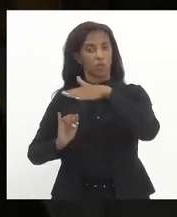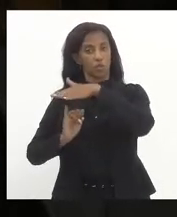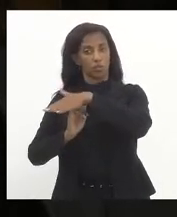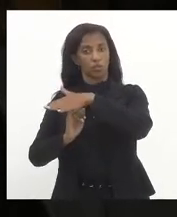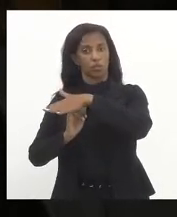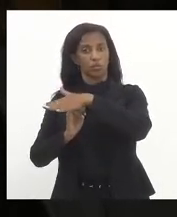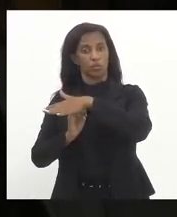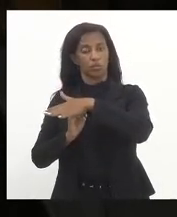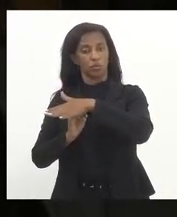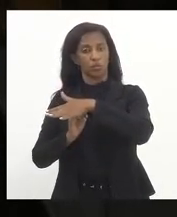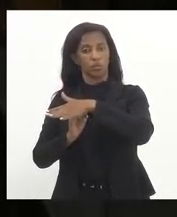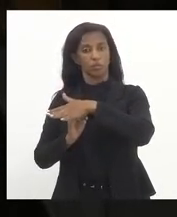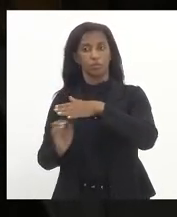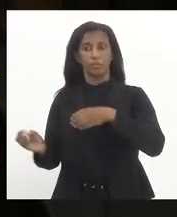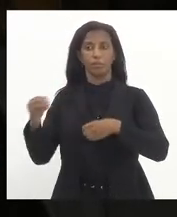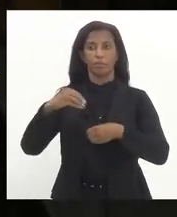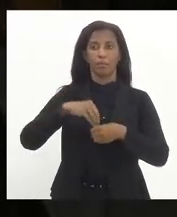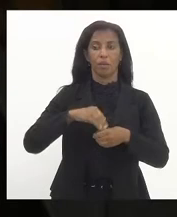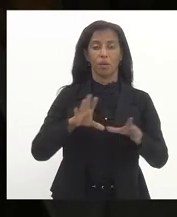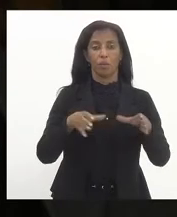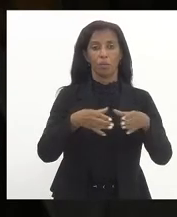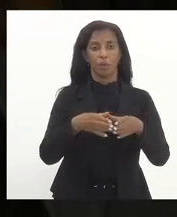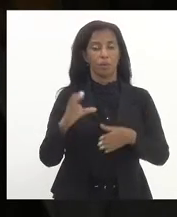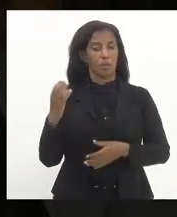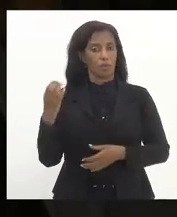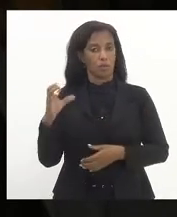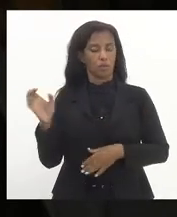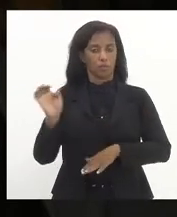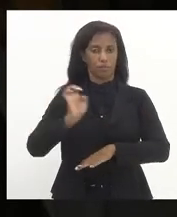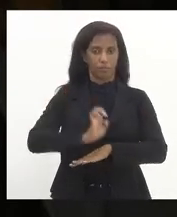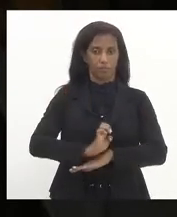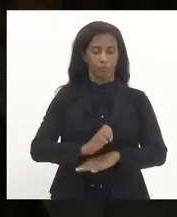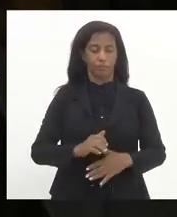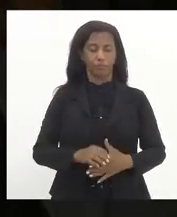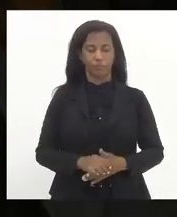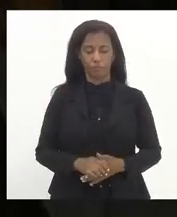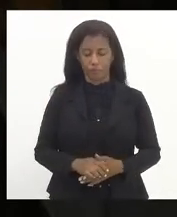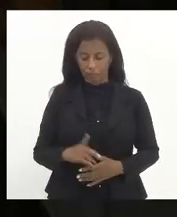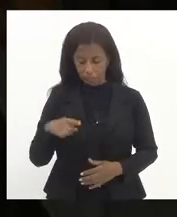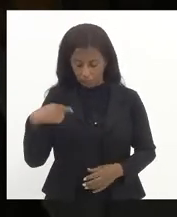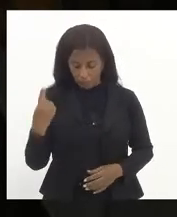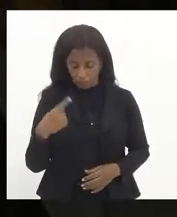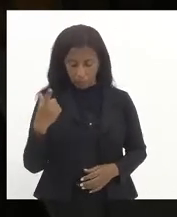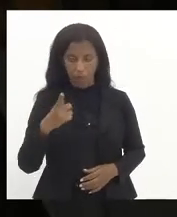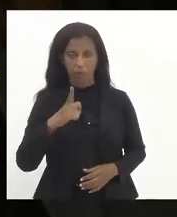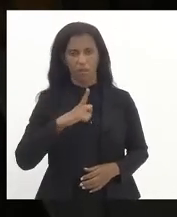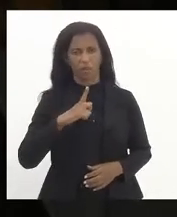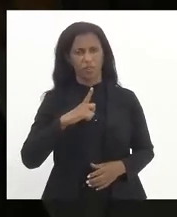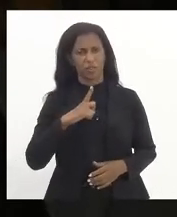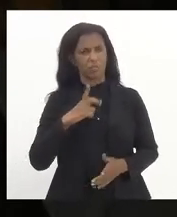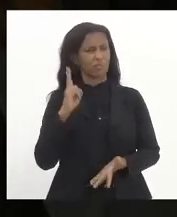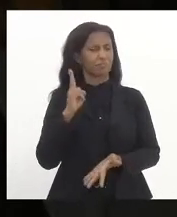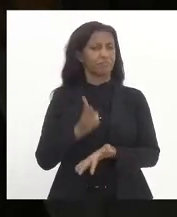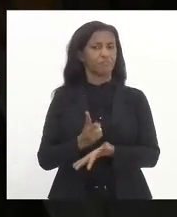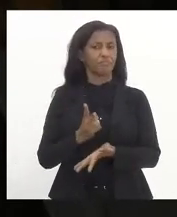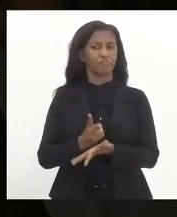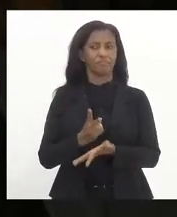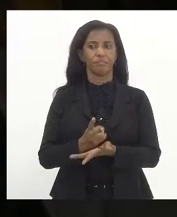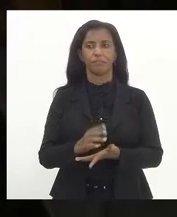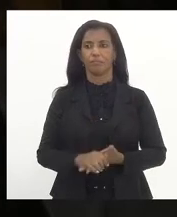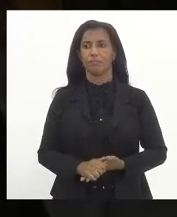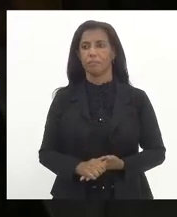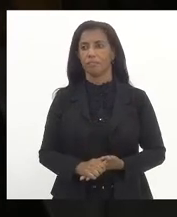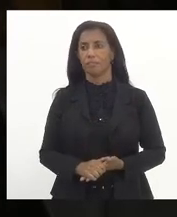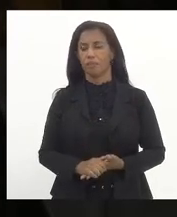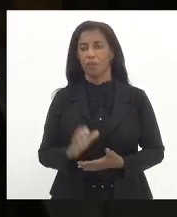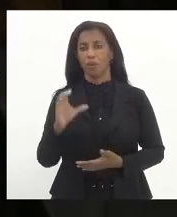instituições que integram a comunidade científica do nosso Estado. Nós temos feito com regularidade, sob